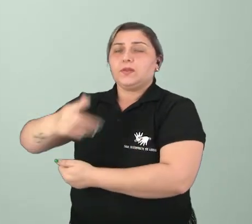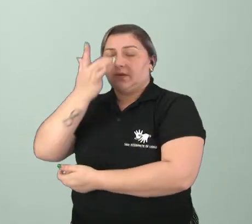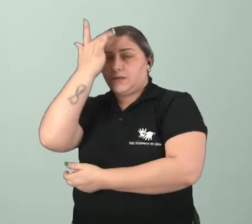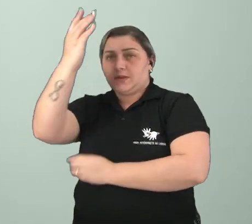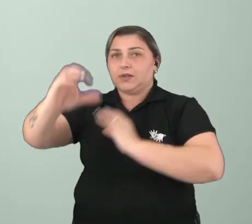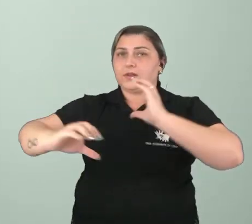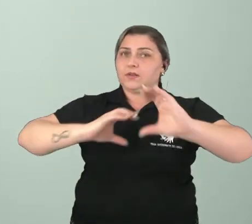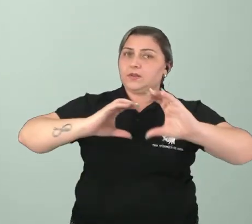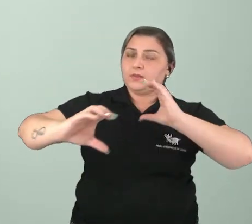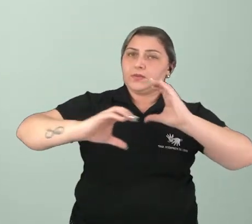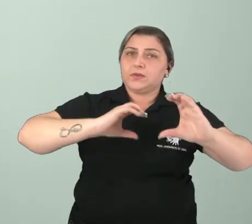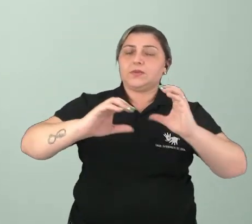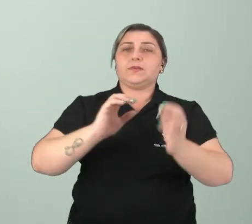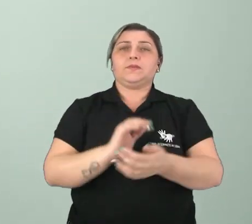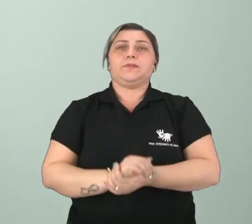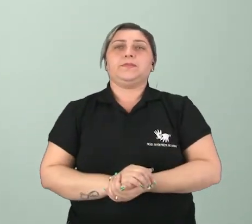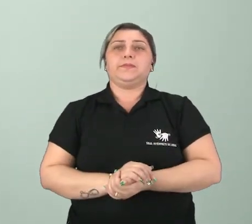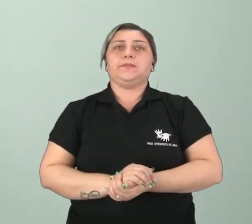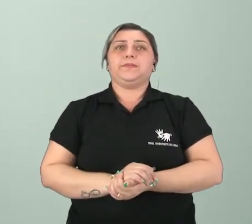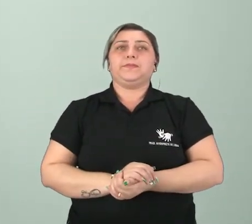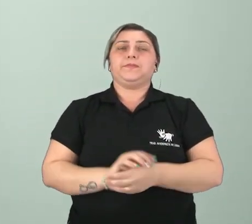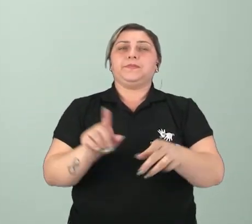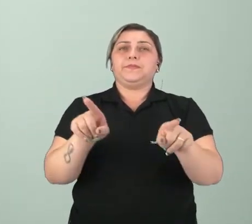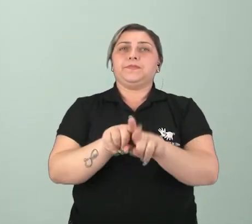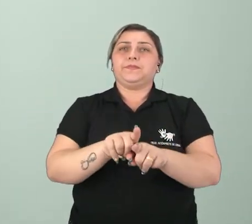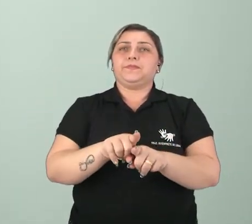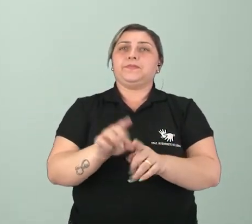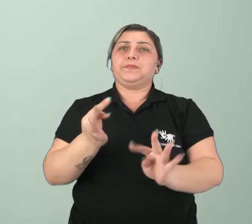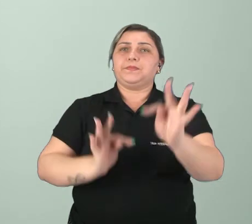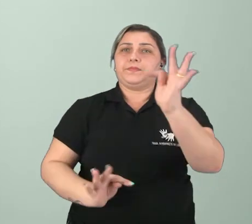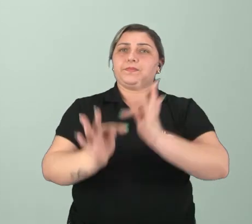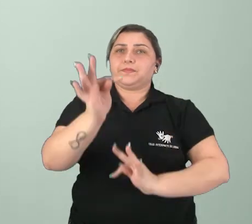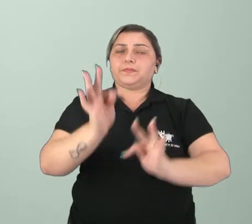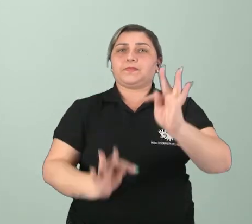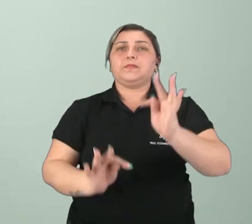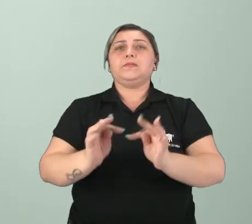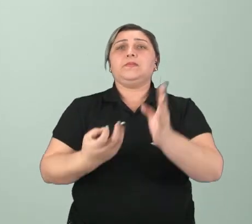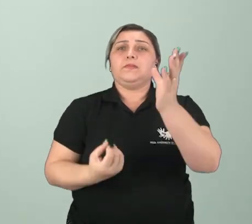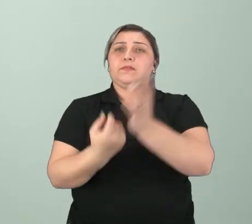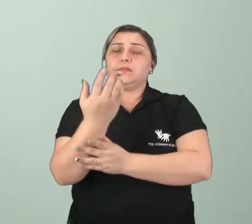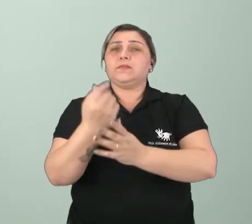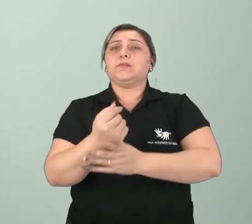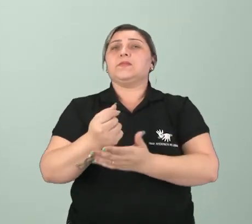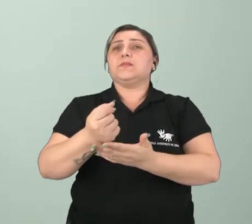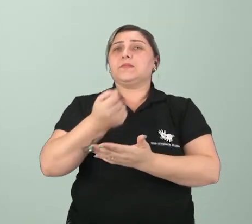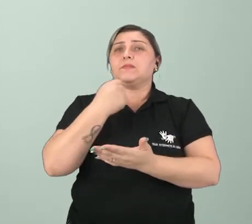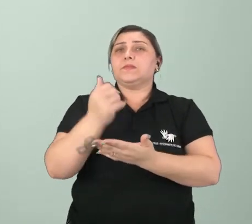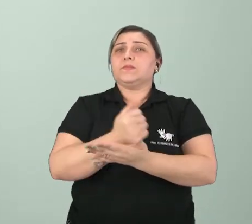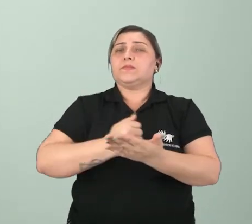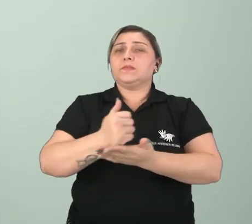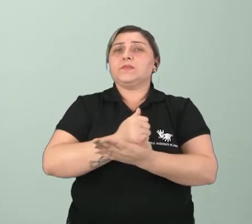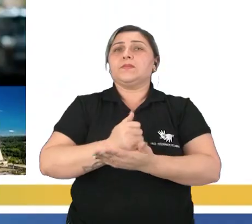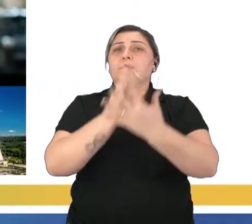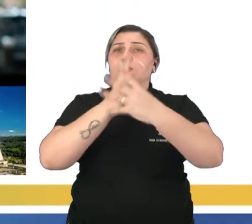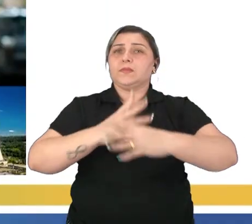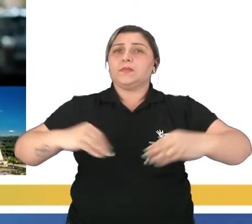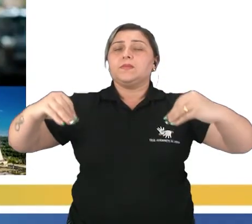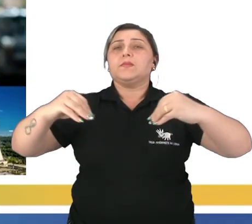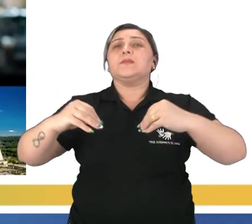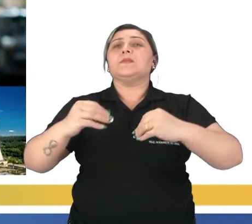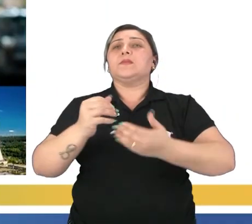nas comunicações, no advento da tecnologia, na produção medicinal, na cura,